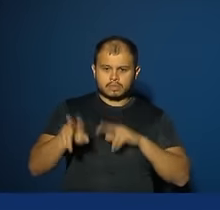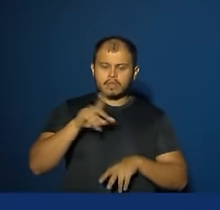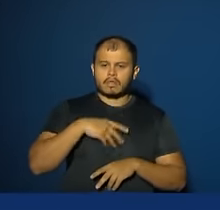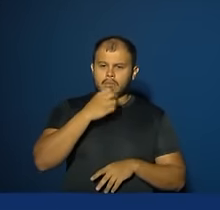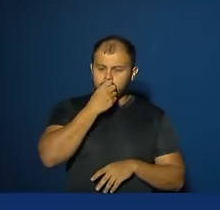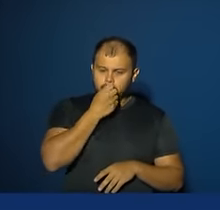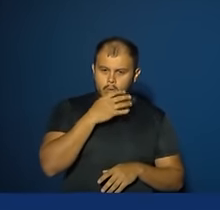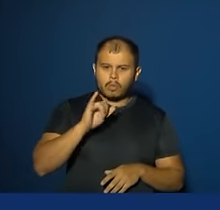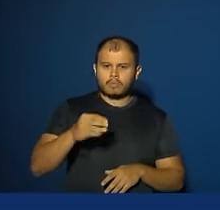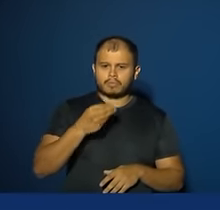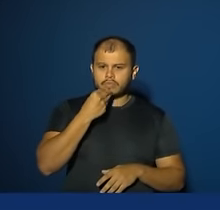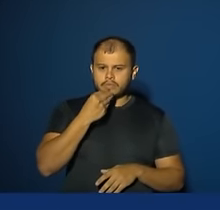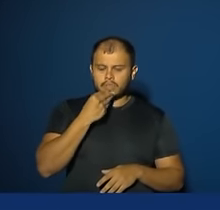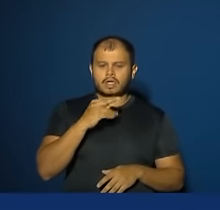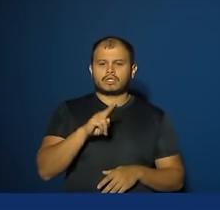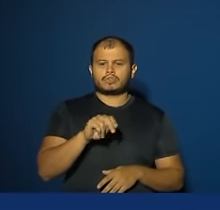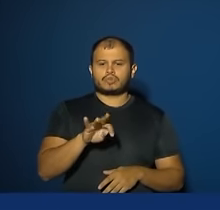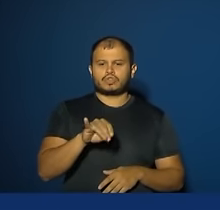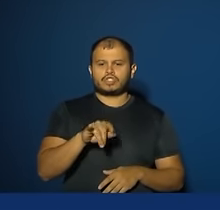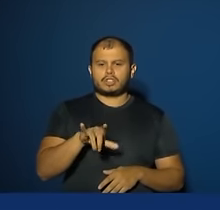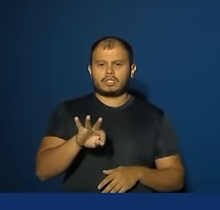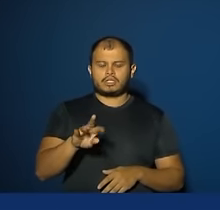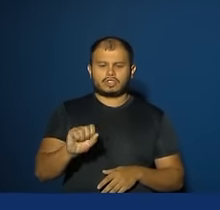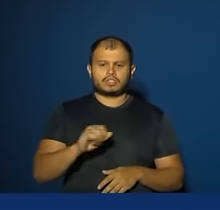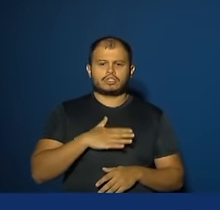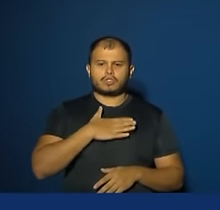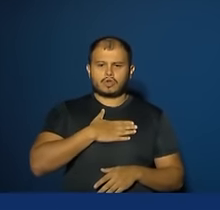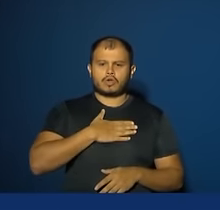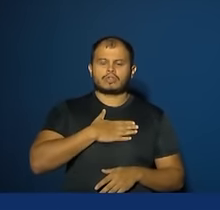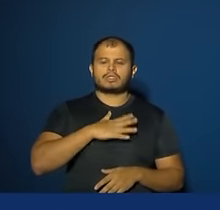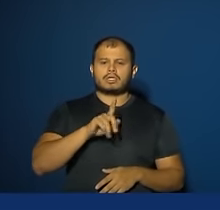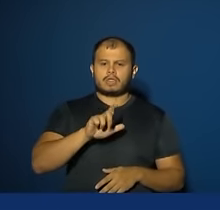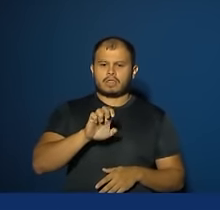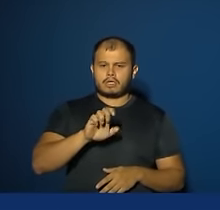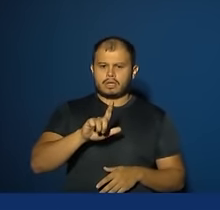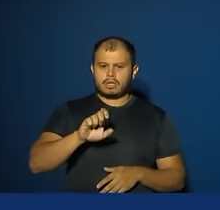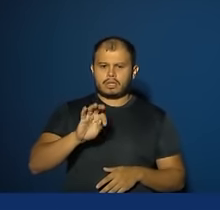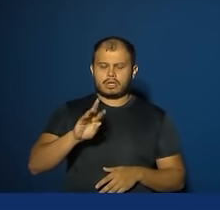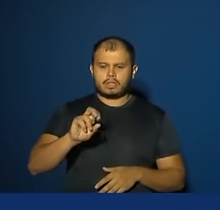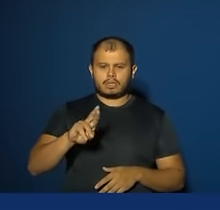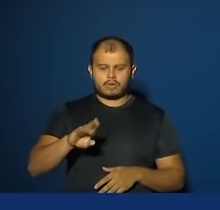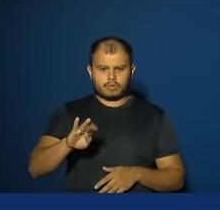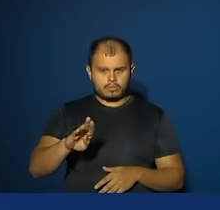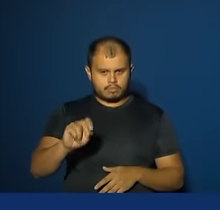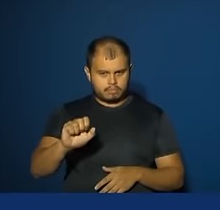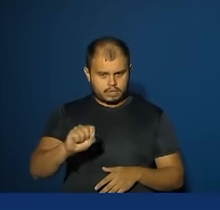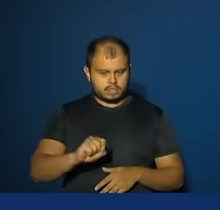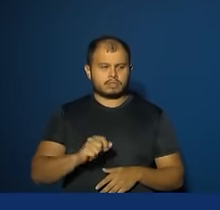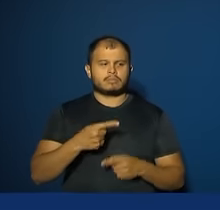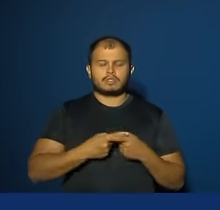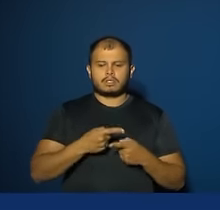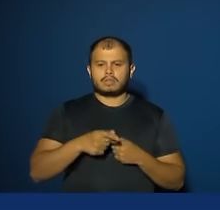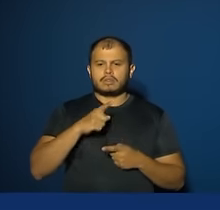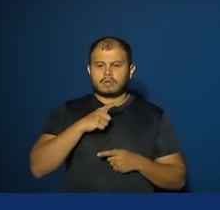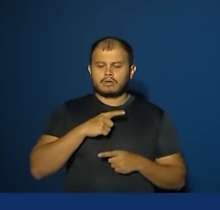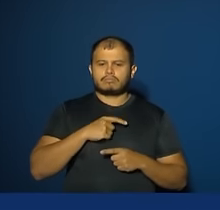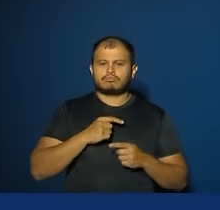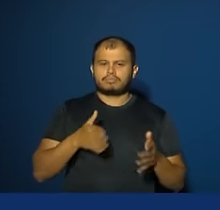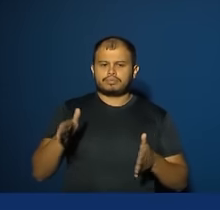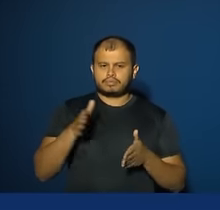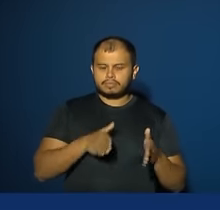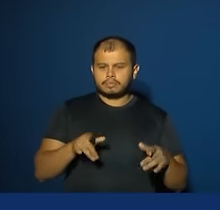oportunidades. A gente gosta muito de Eletrobras, a gente acha que tem um trigger importante que é a incorporação de